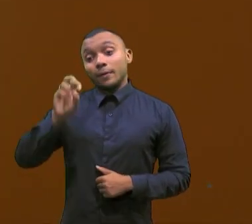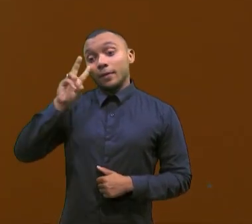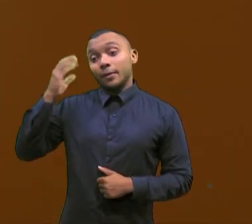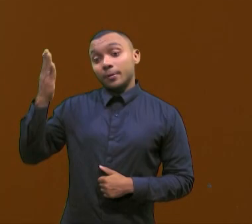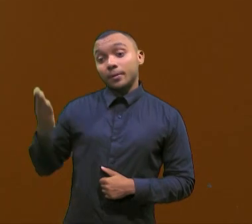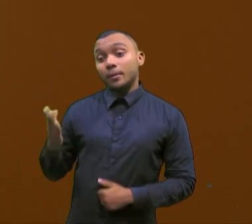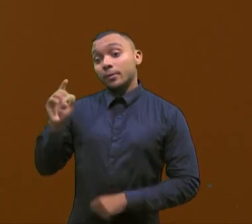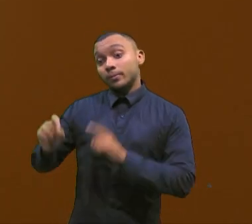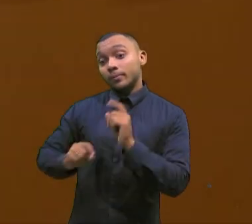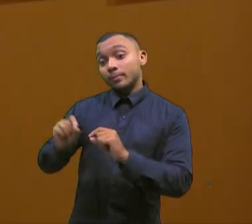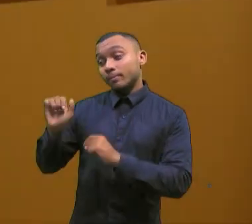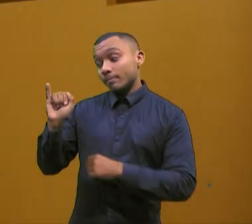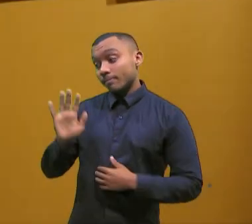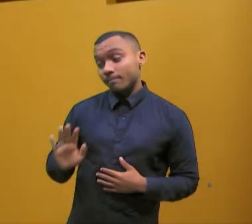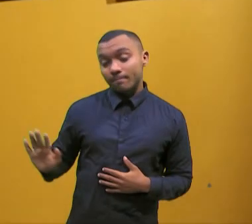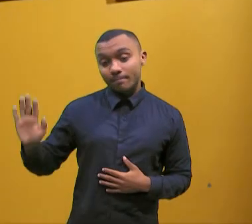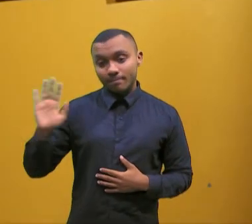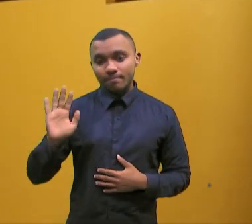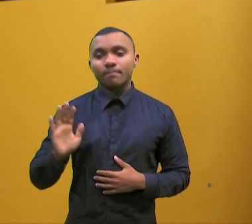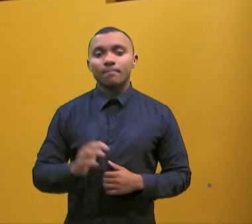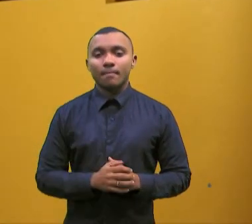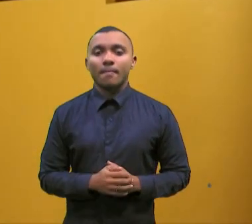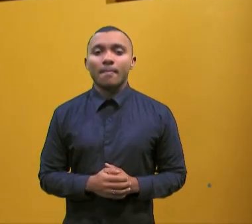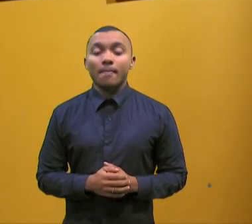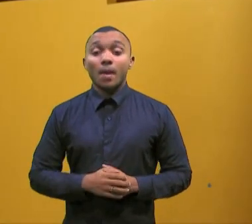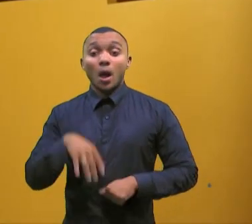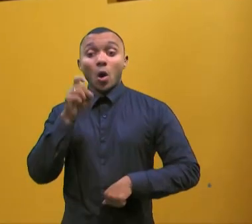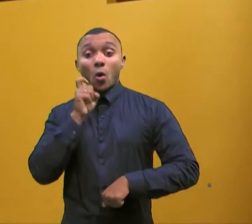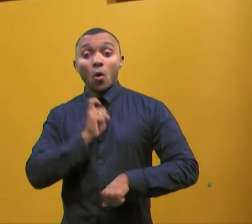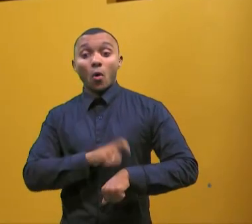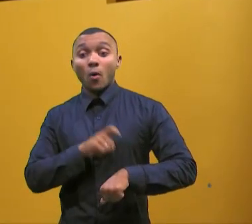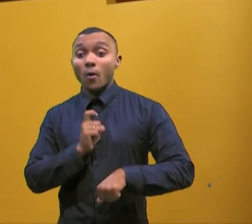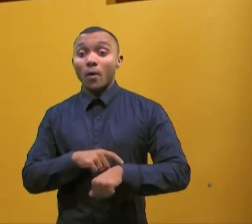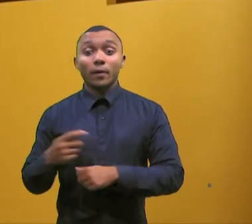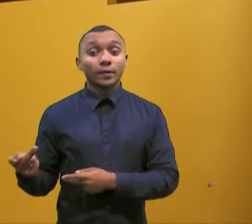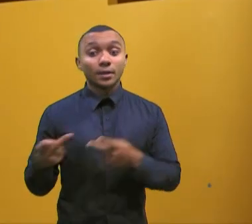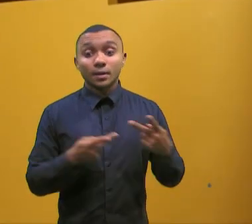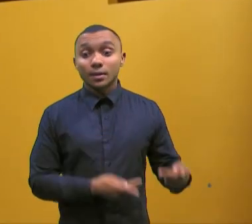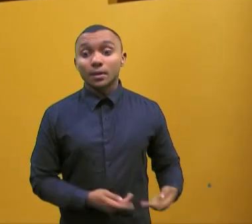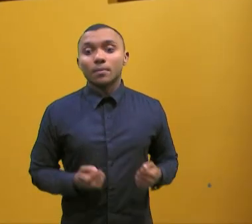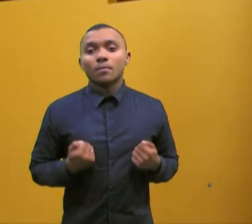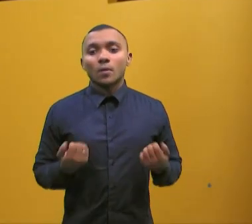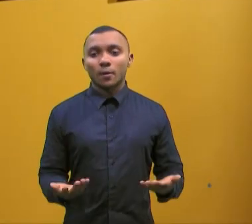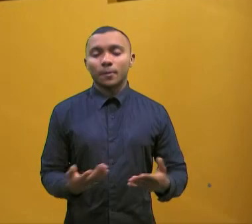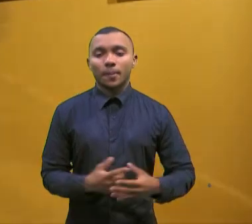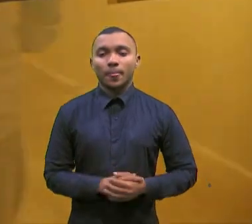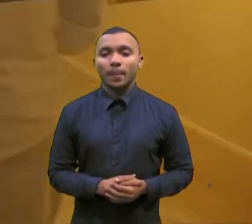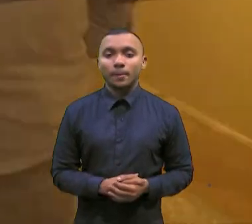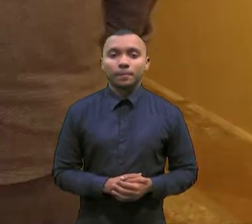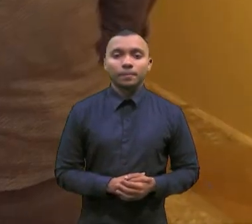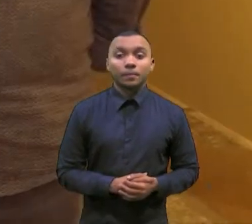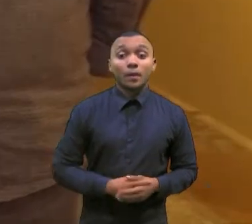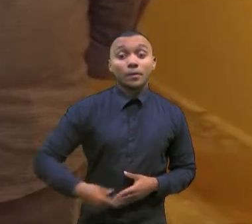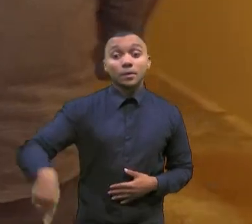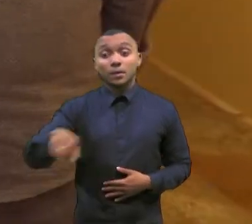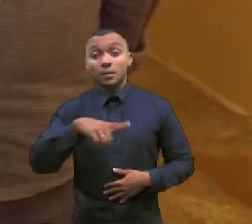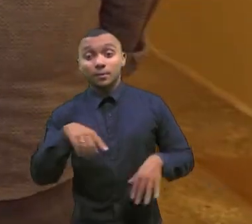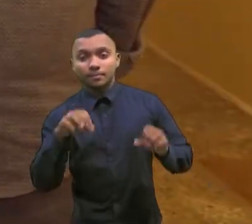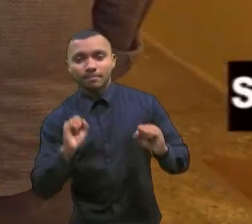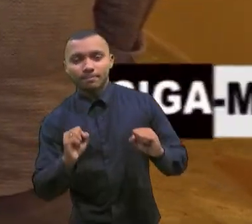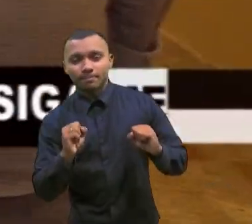painel, né? Daí. O horário de visitação aqui, né? O que é que eu vou fazer? Vou convidar todos Convide.